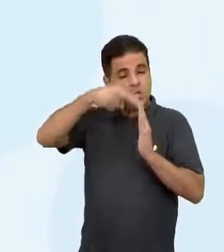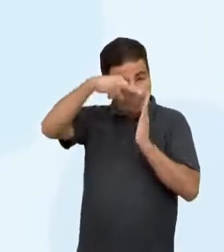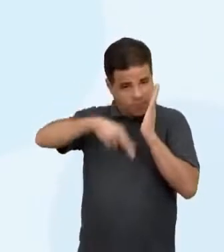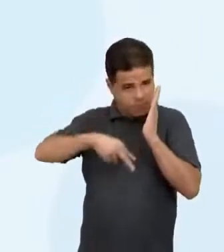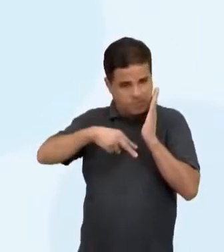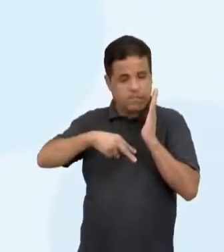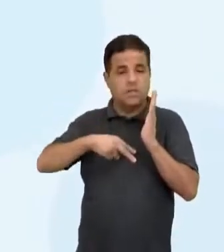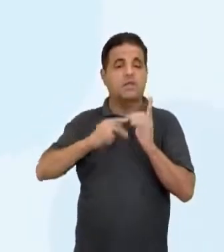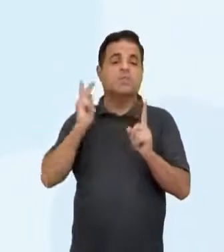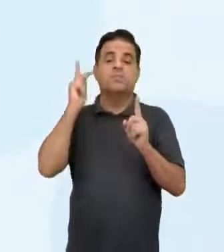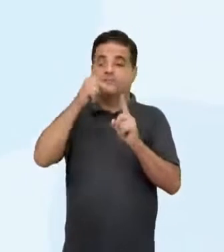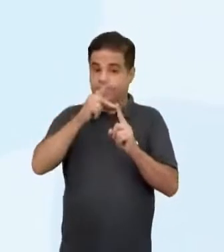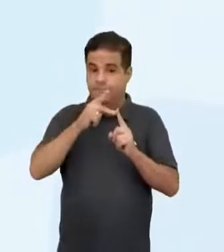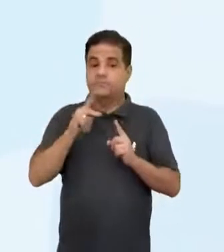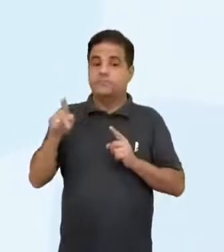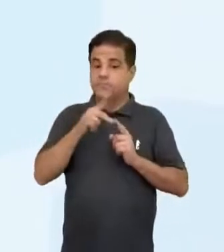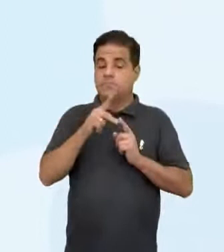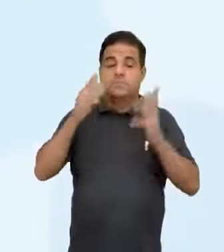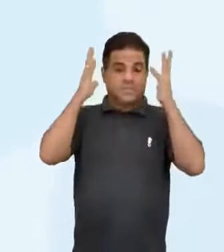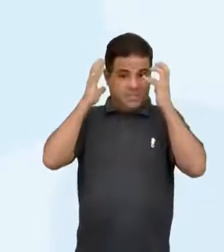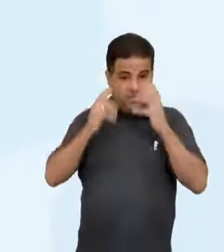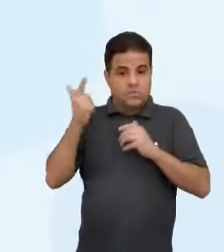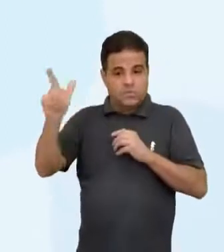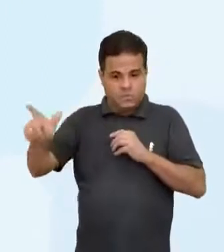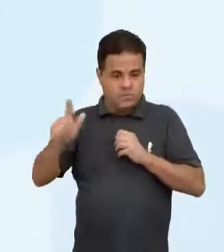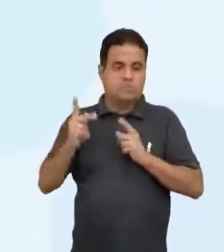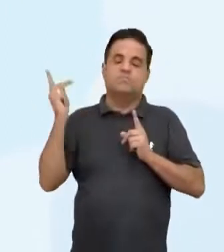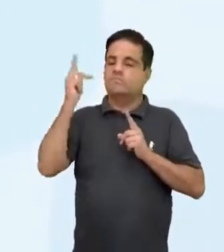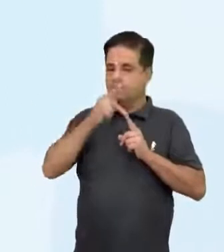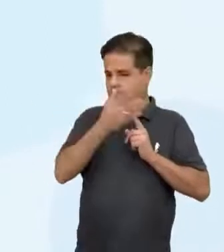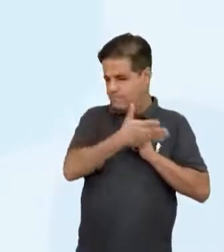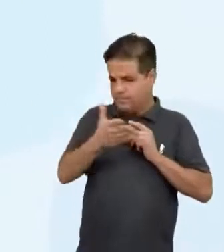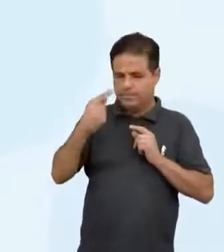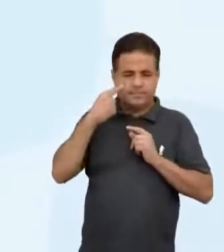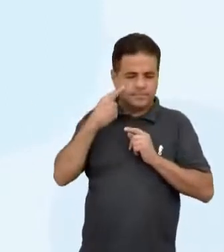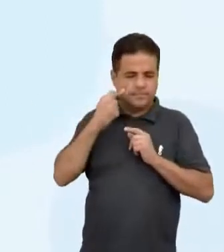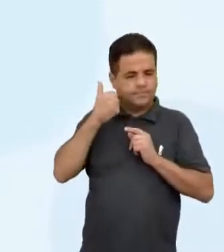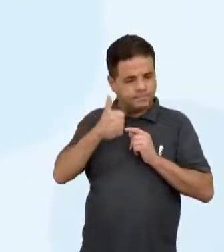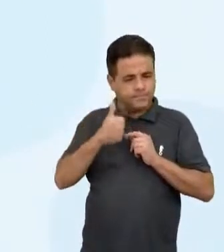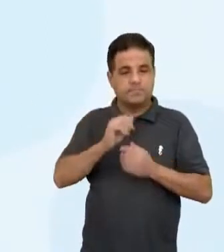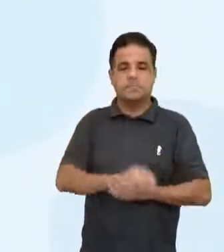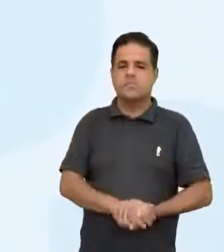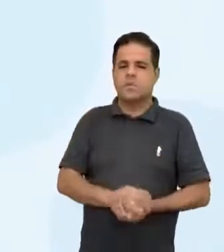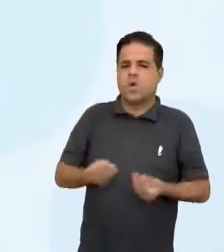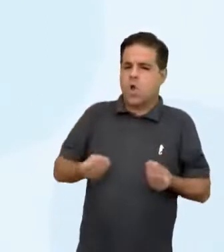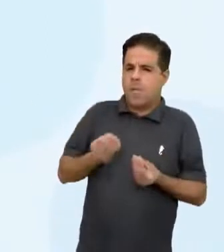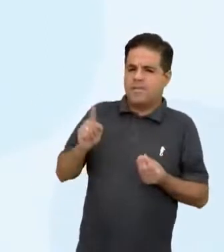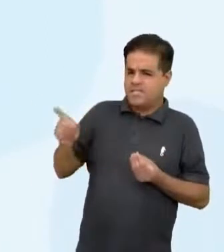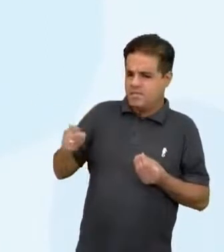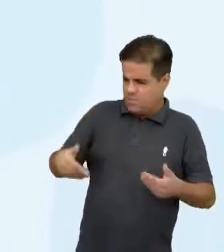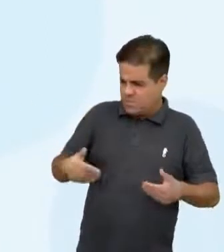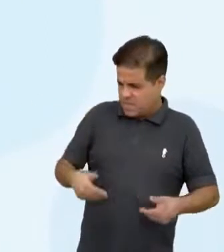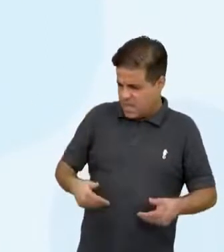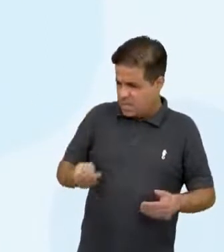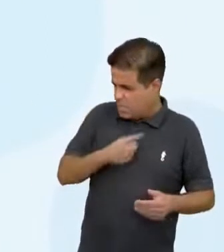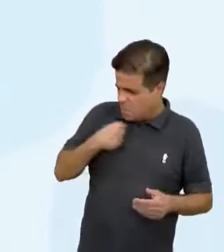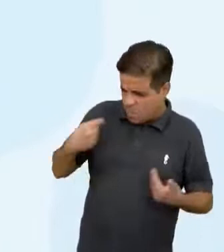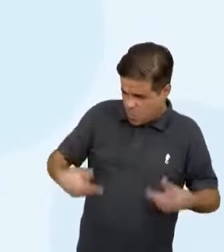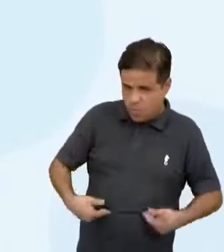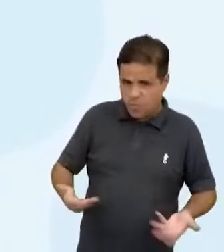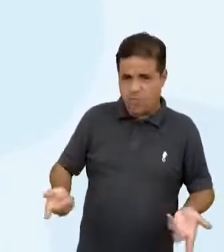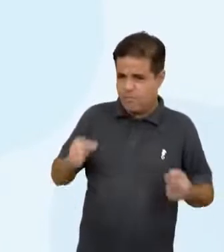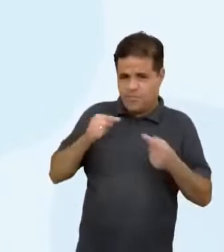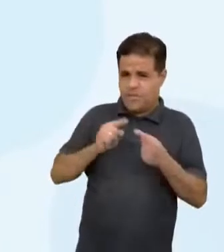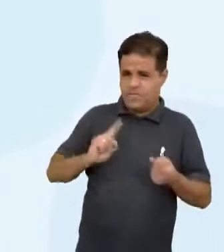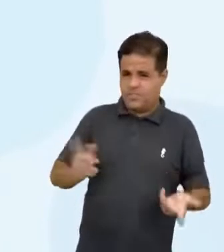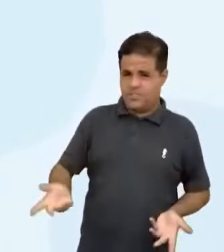vou ser um personagem, a Pro Elaine vai ser outro personagem. Vamos ver se a gente consegue fazer bem legal. Como assim você está morto de fome? Isso não